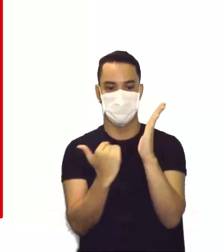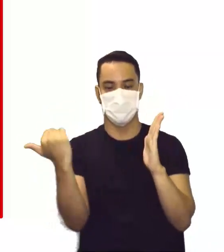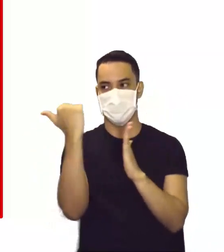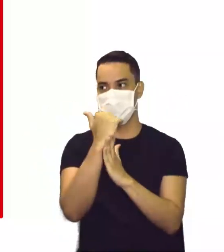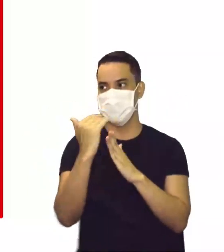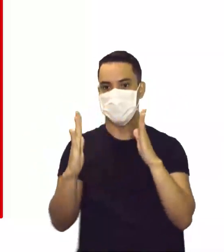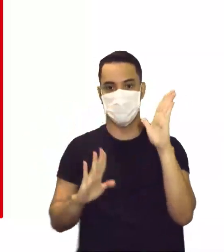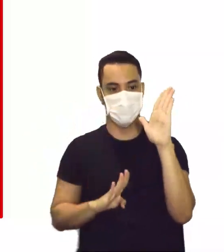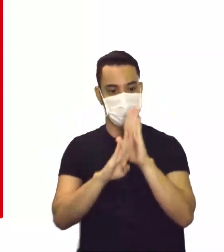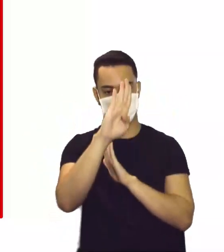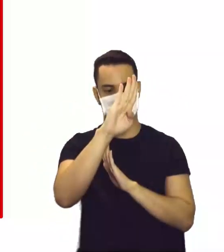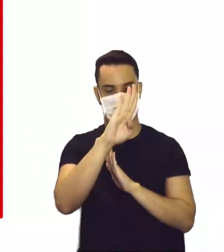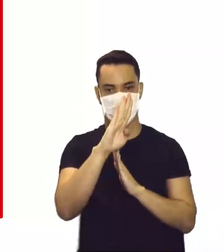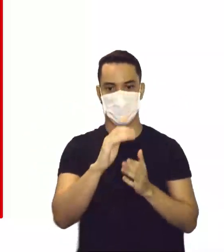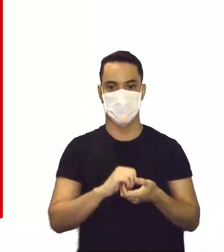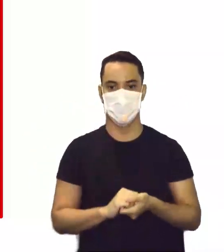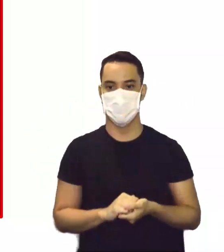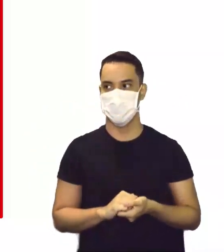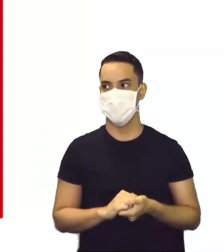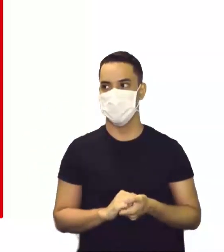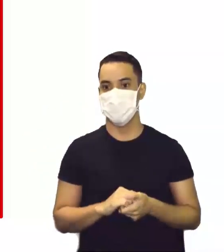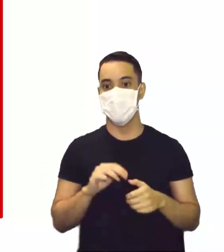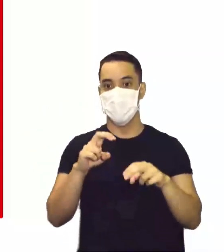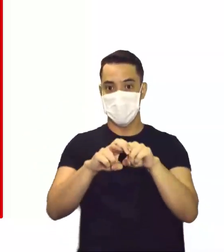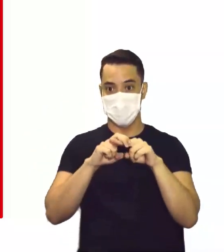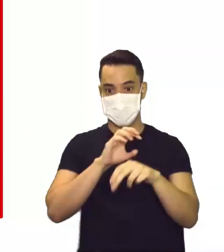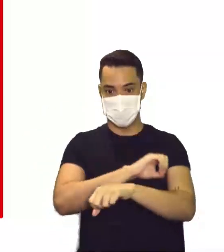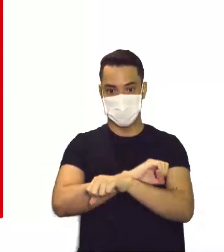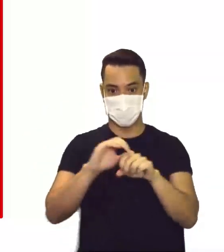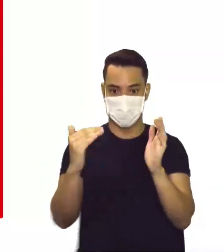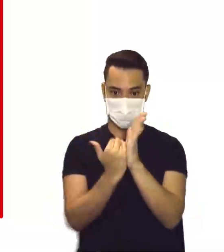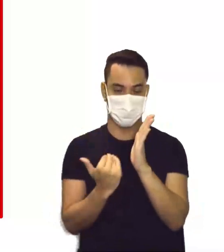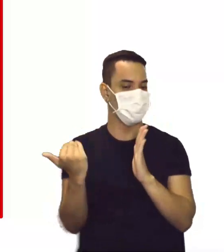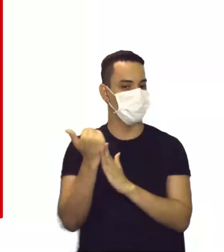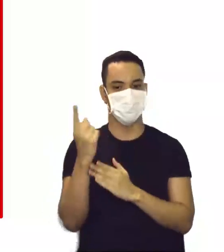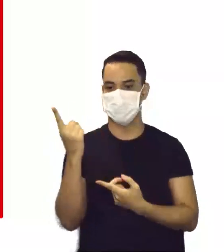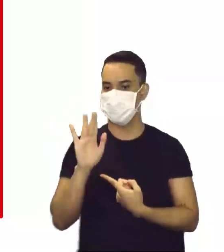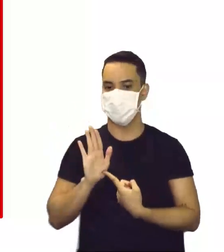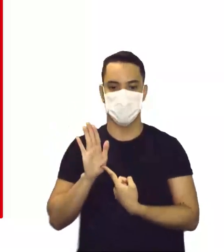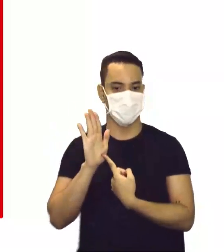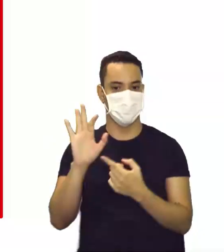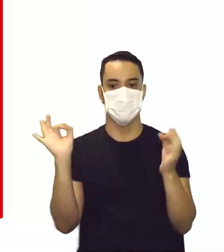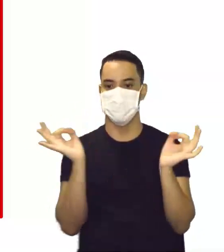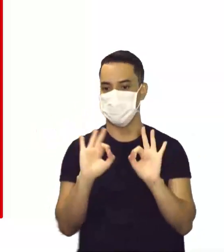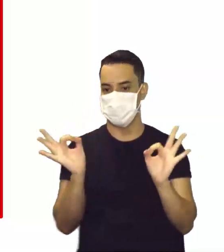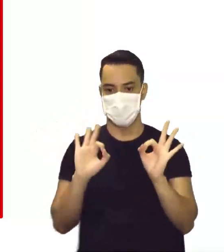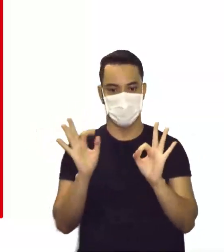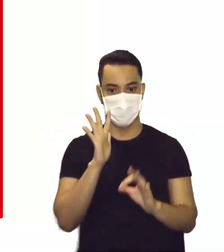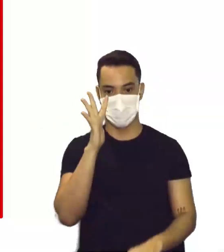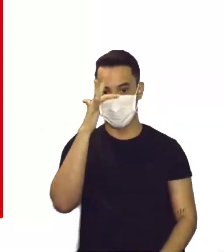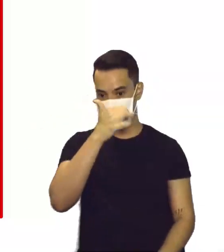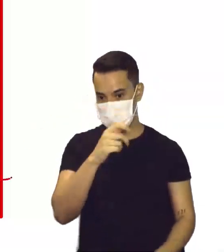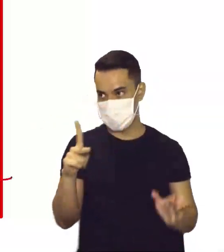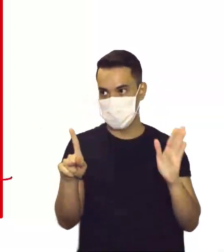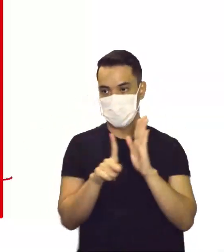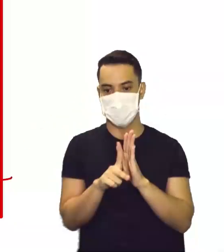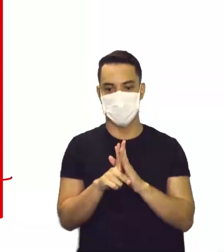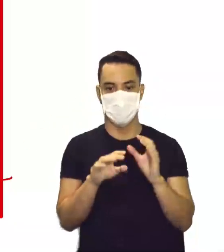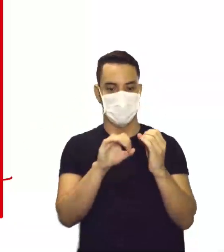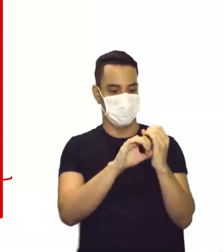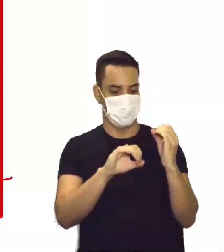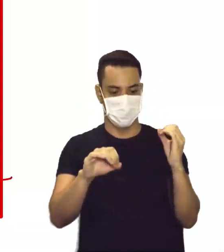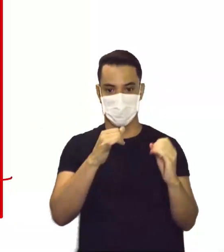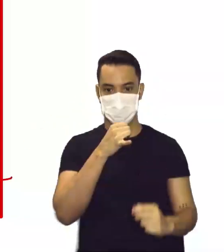supercondutividade. Os supercondutores não apresentam nenhuma resistência à passagem de